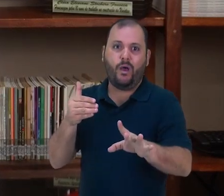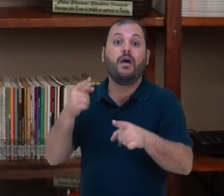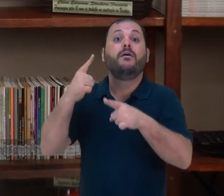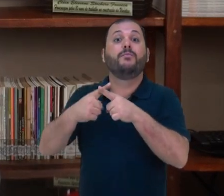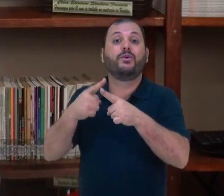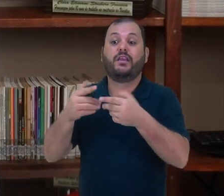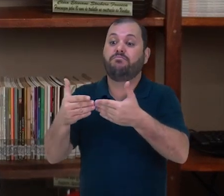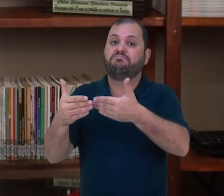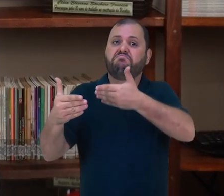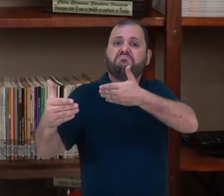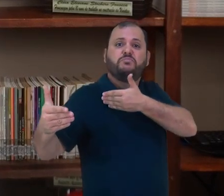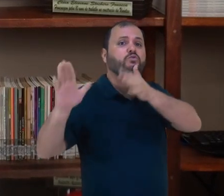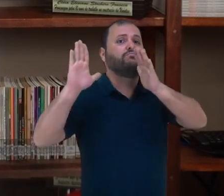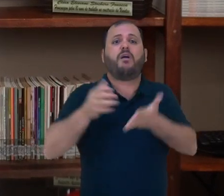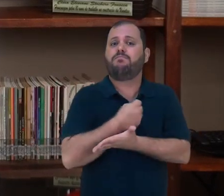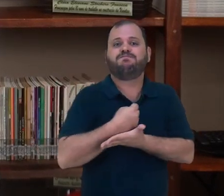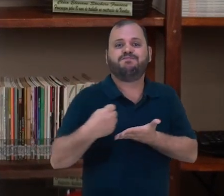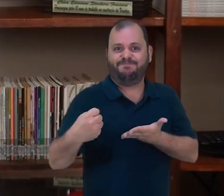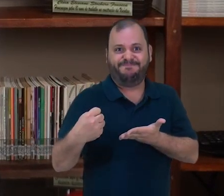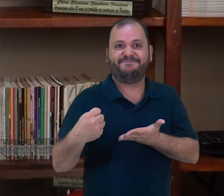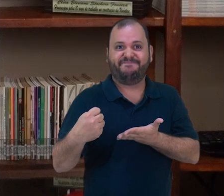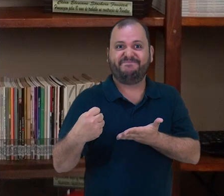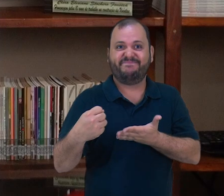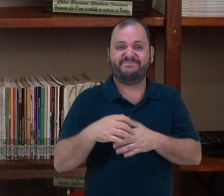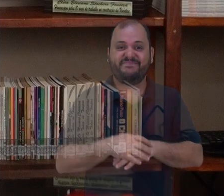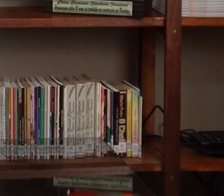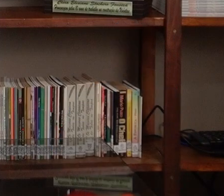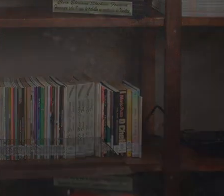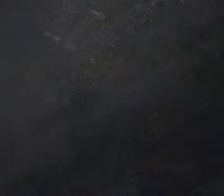de transição e adaptação já não se aplica mais.